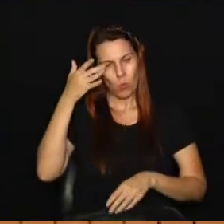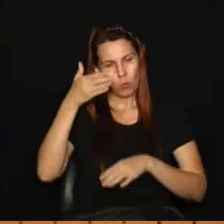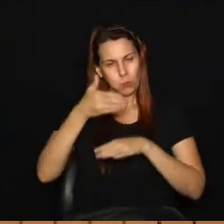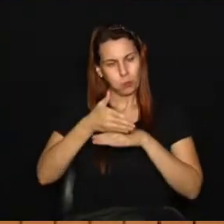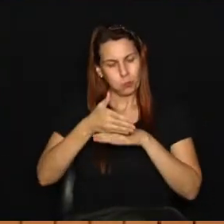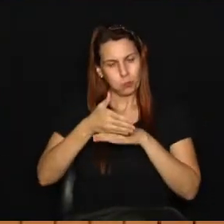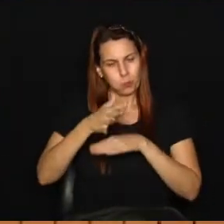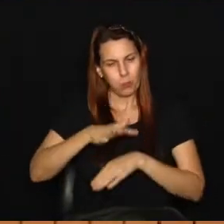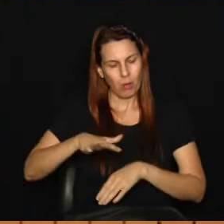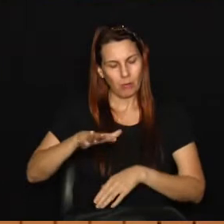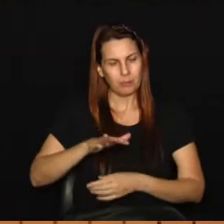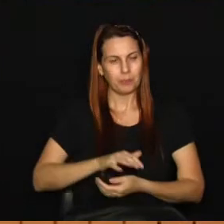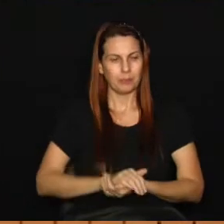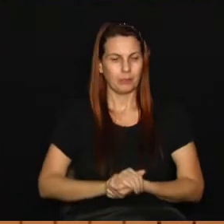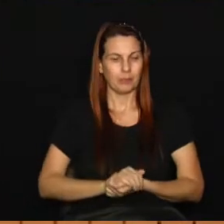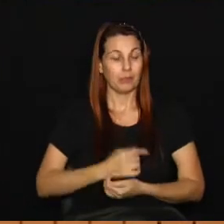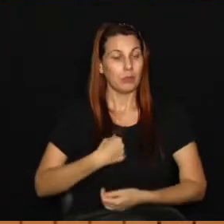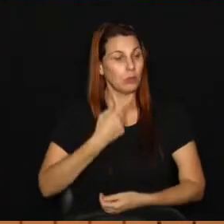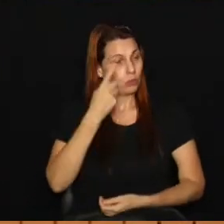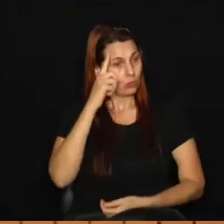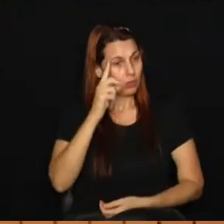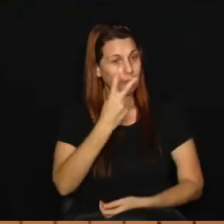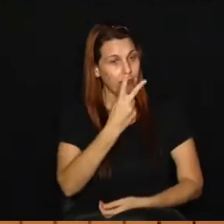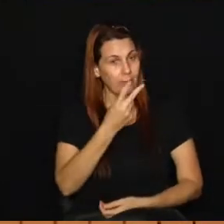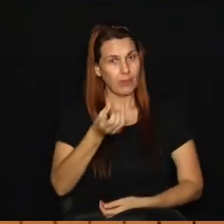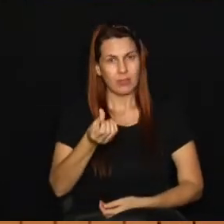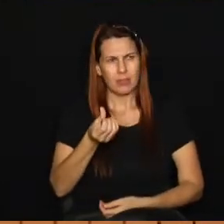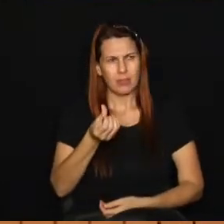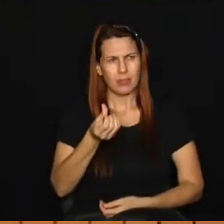então, no dia 26 de